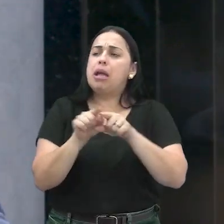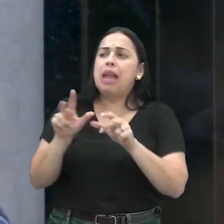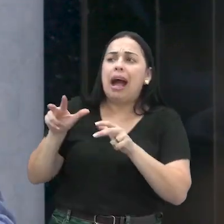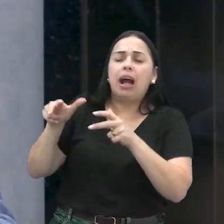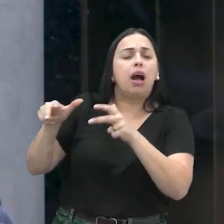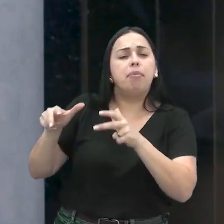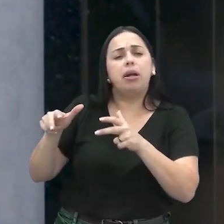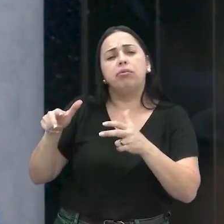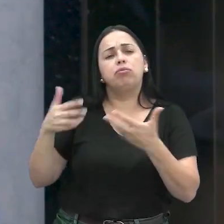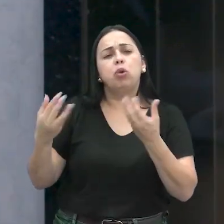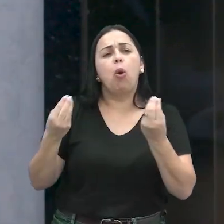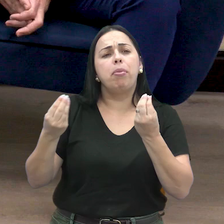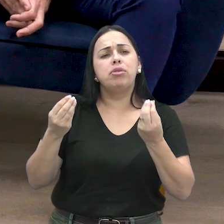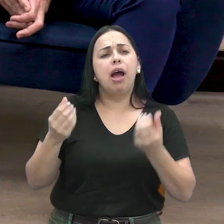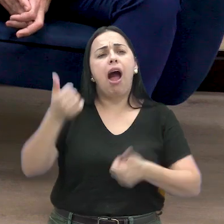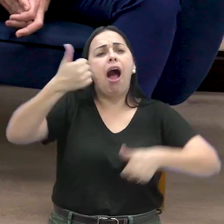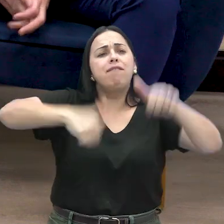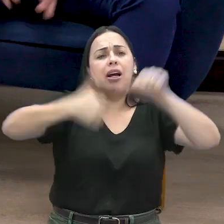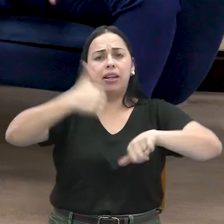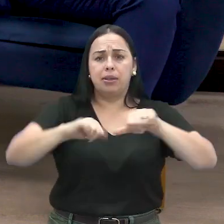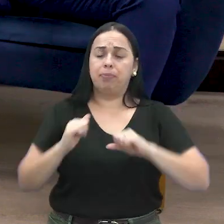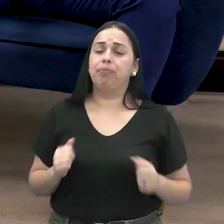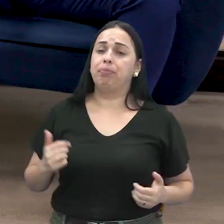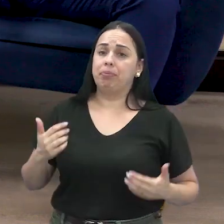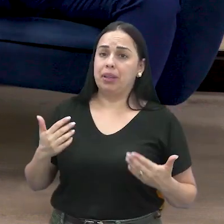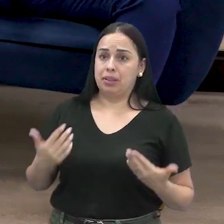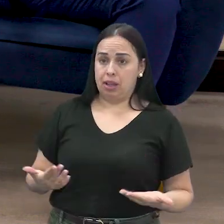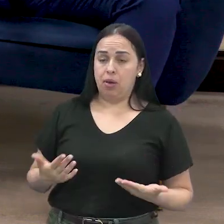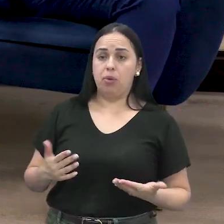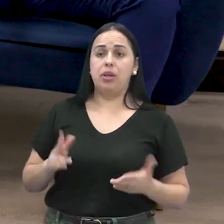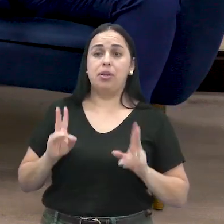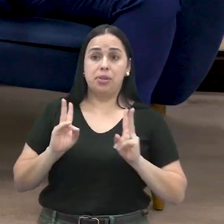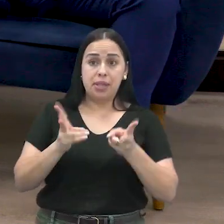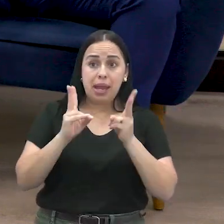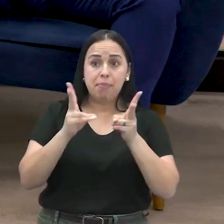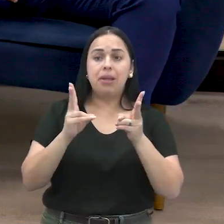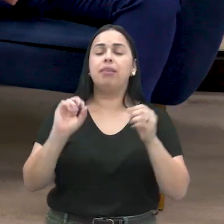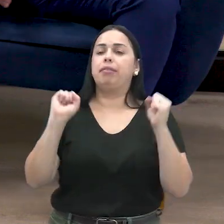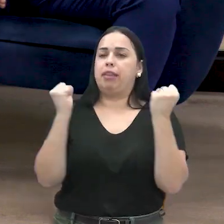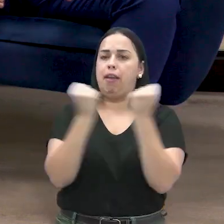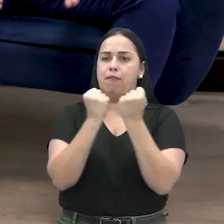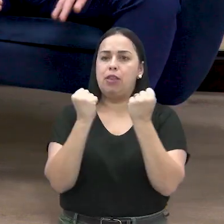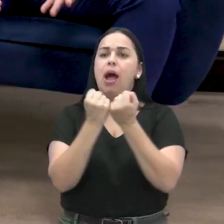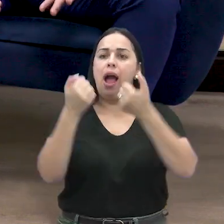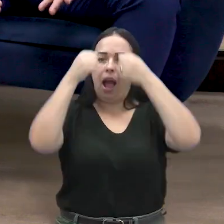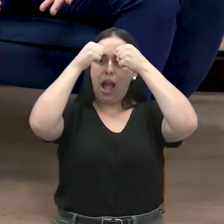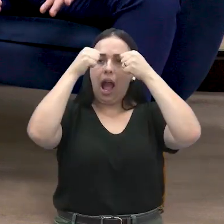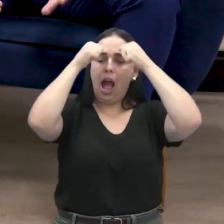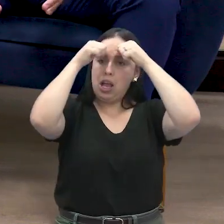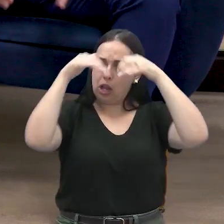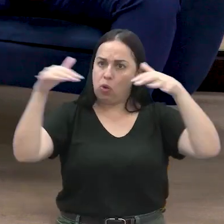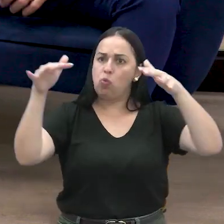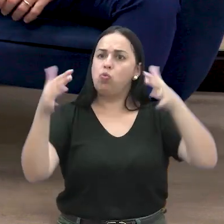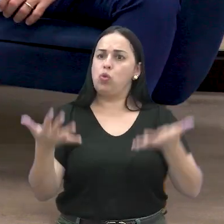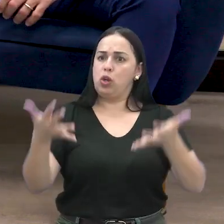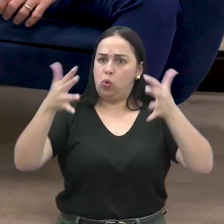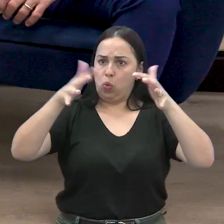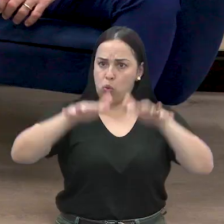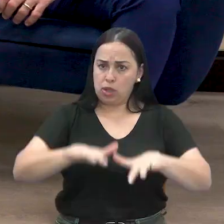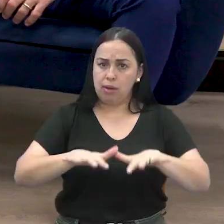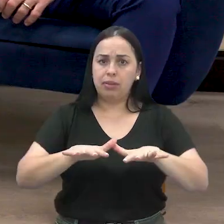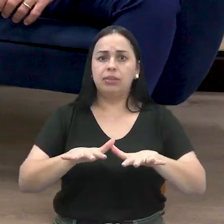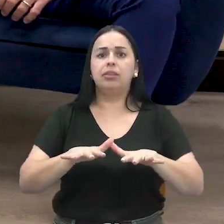mas também da Câmara de forma geral? A gente vem acompanhando, uma das nossas bandeiras mais fortes é a inclusão das pessoas